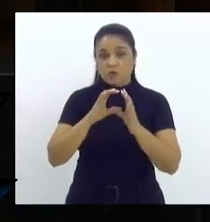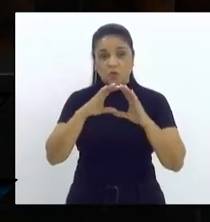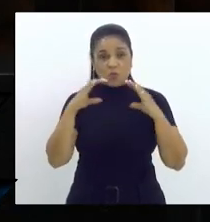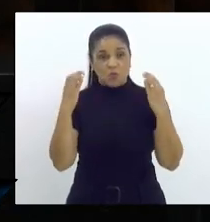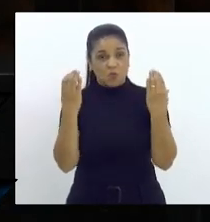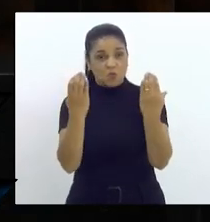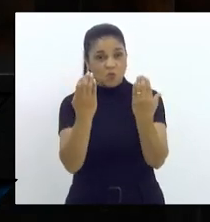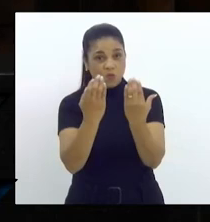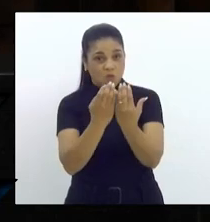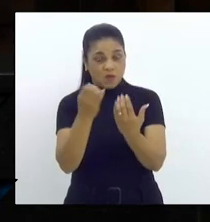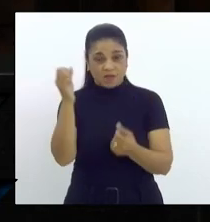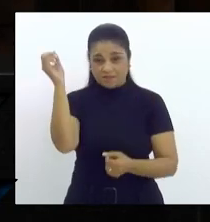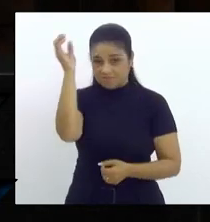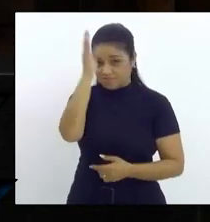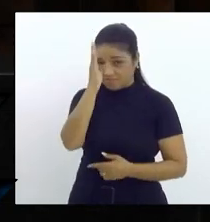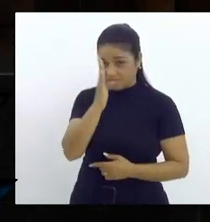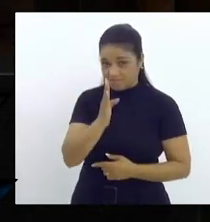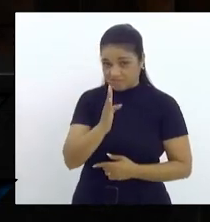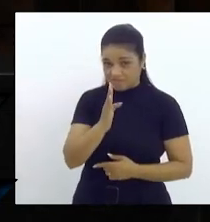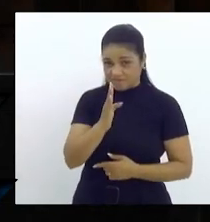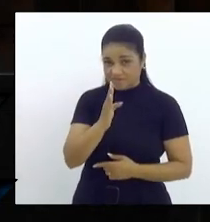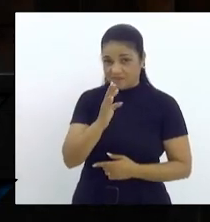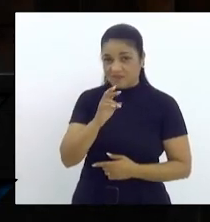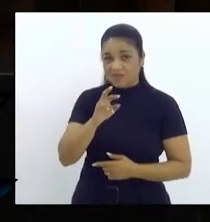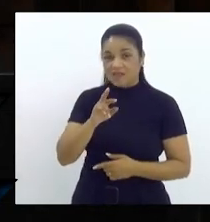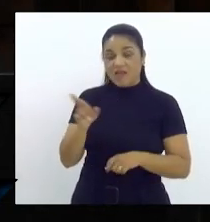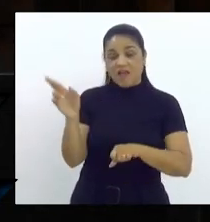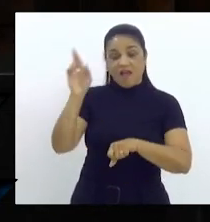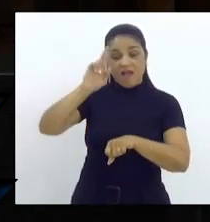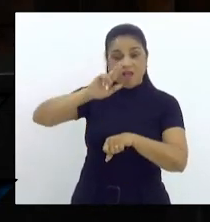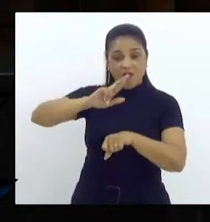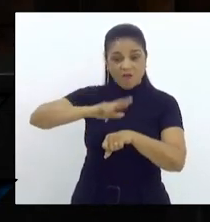Nacional a reforma tributária.